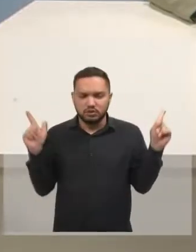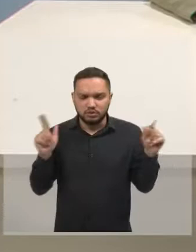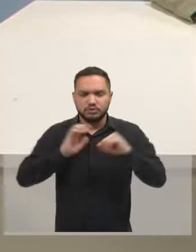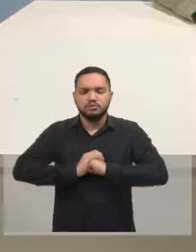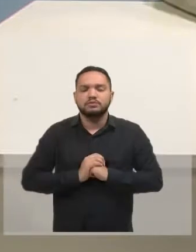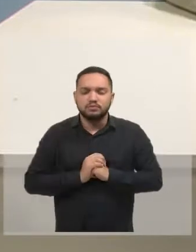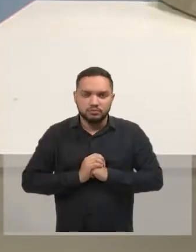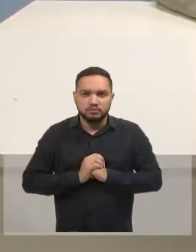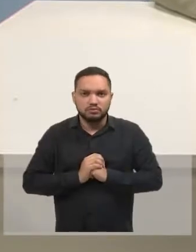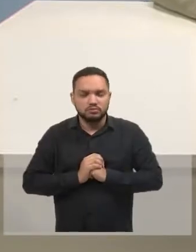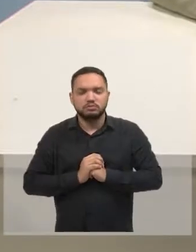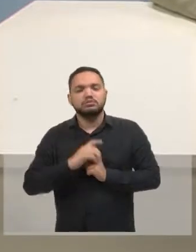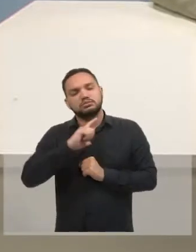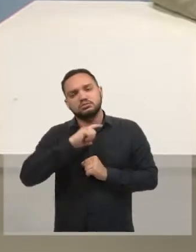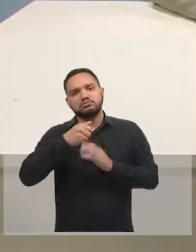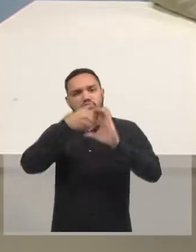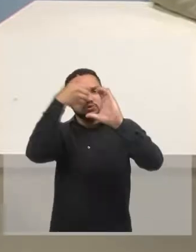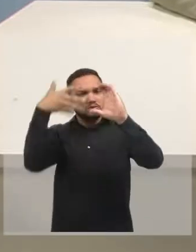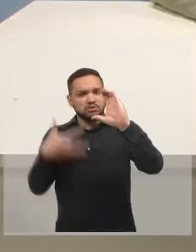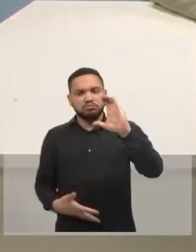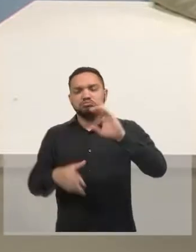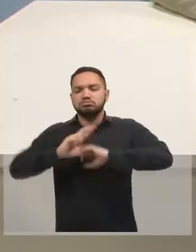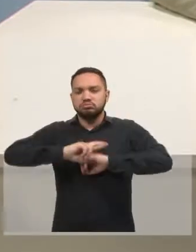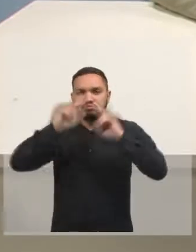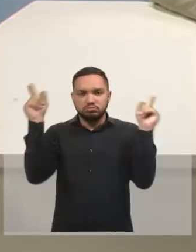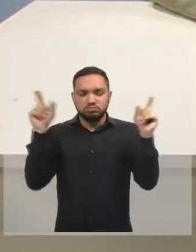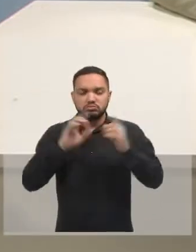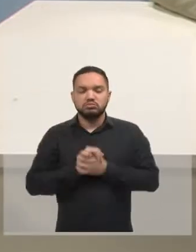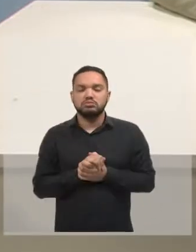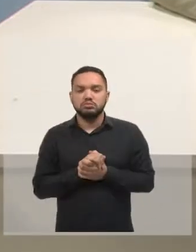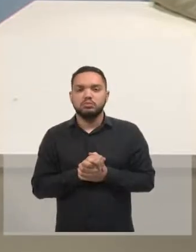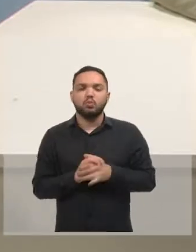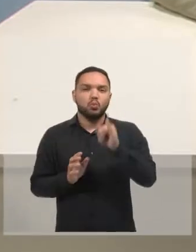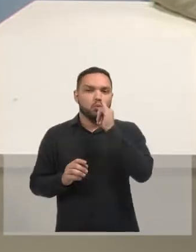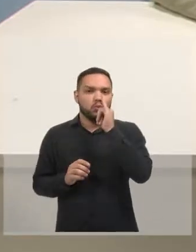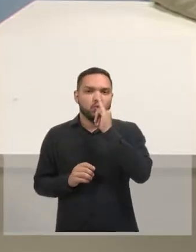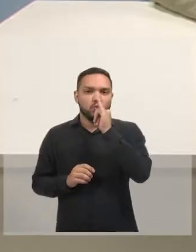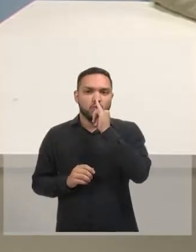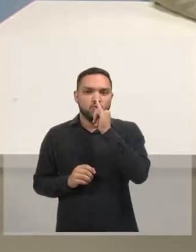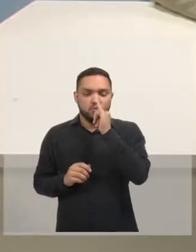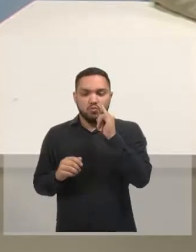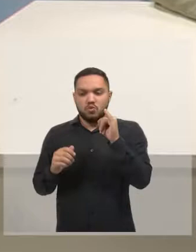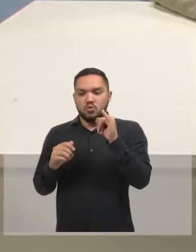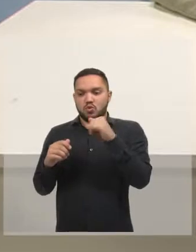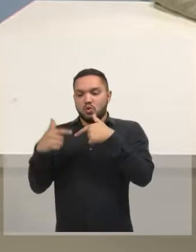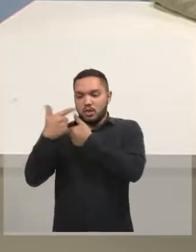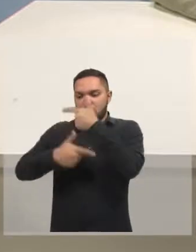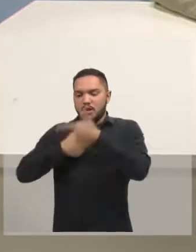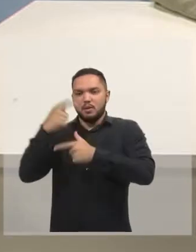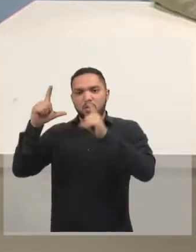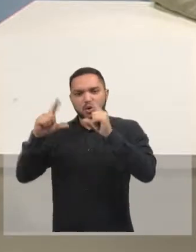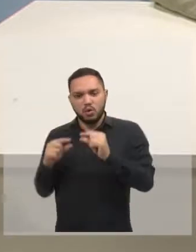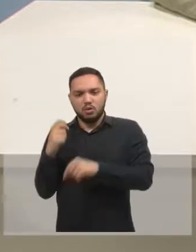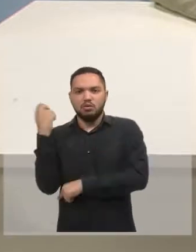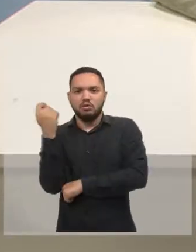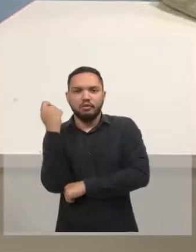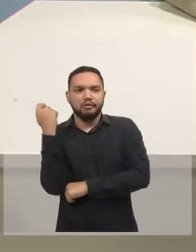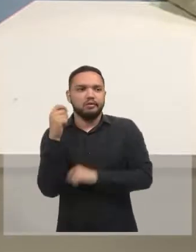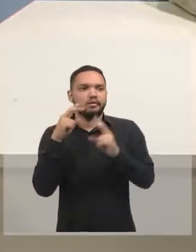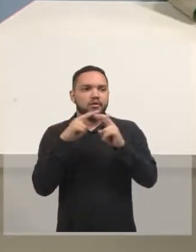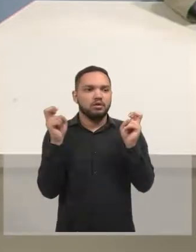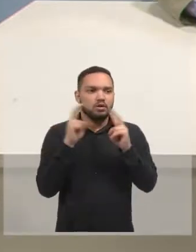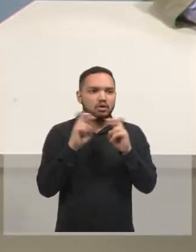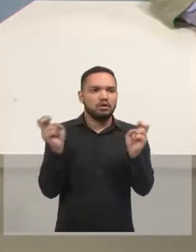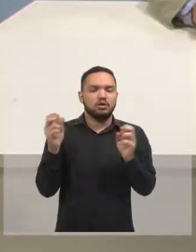Desigualdades regionais são diferenças. Uma coisa é você falar da diminuição do papel do Estado, por exemplo, no Rio Grande do Sul, em